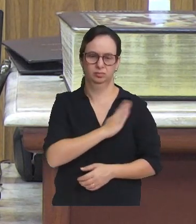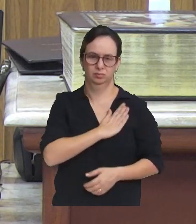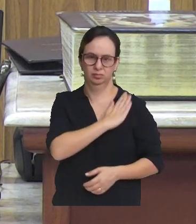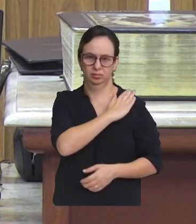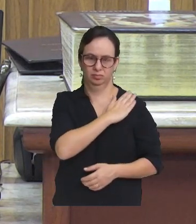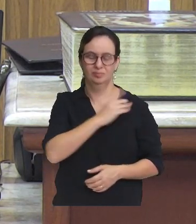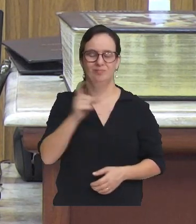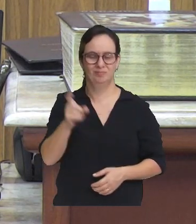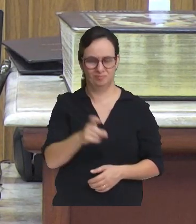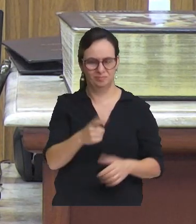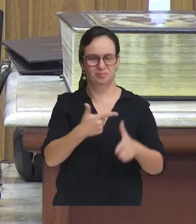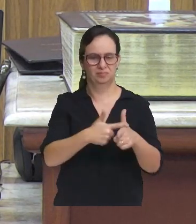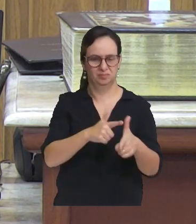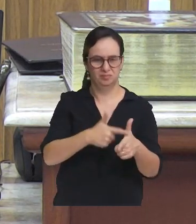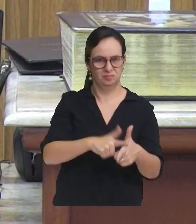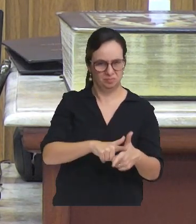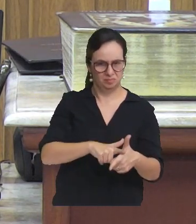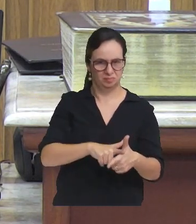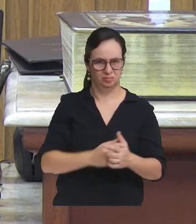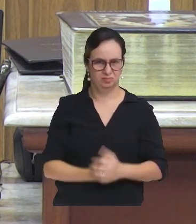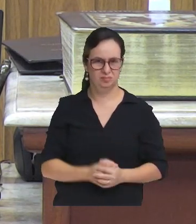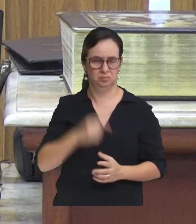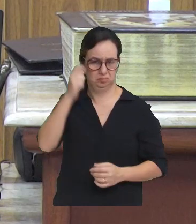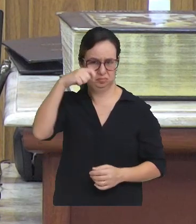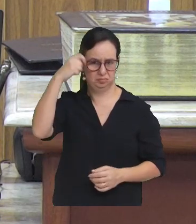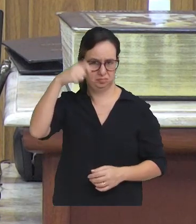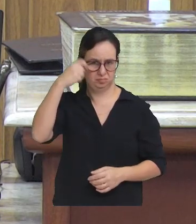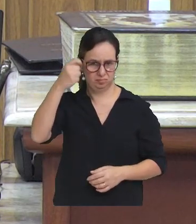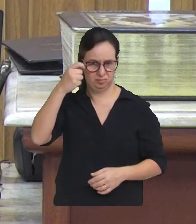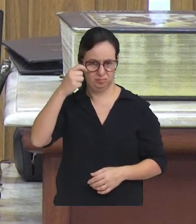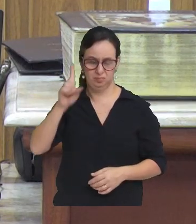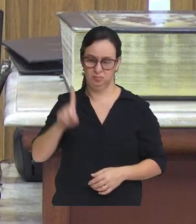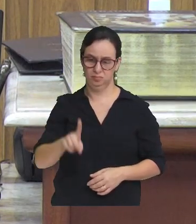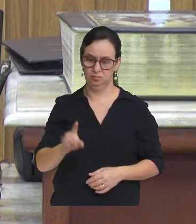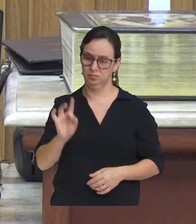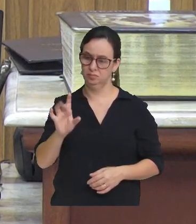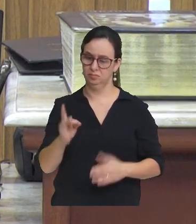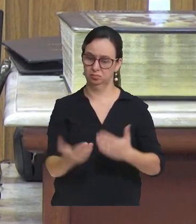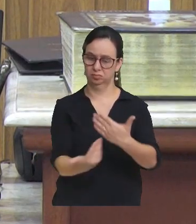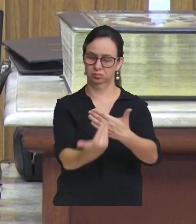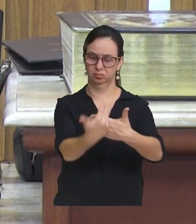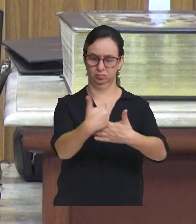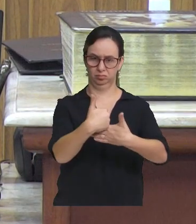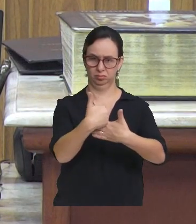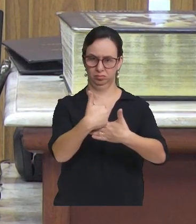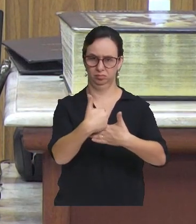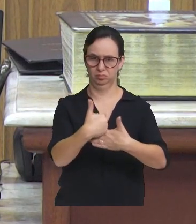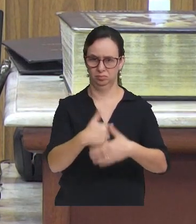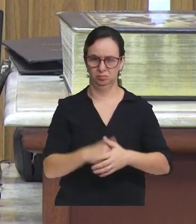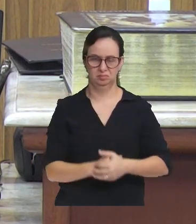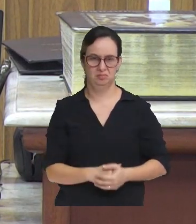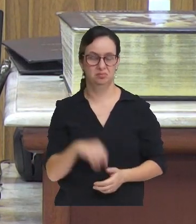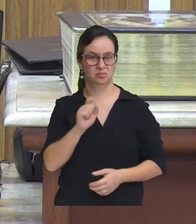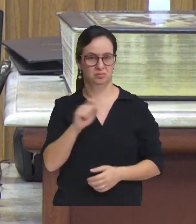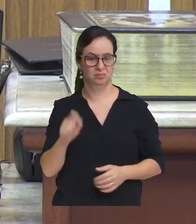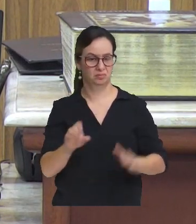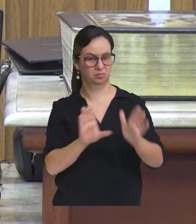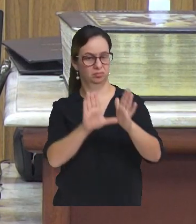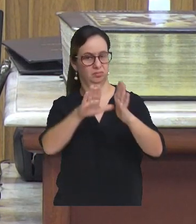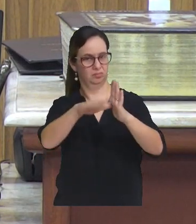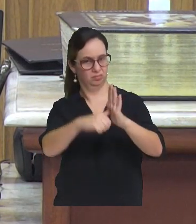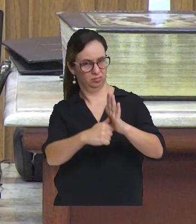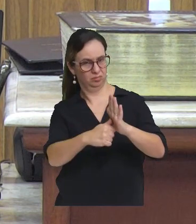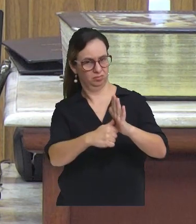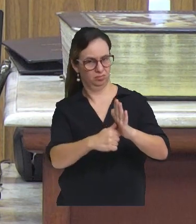cemitério. Câmeras, instalação de câmeras, a câmera na portaria. Ninguém que vai roubar o cemitério entra pela porta da